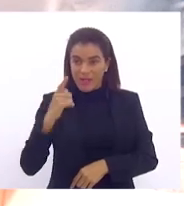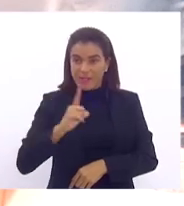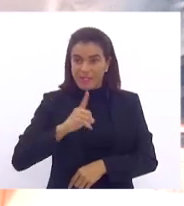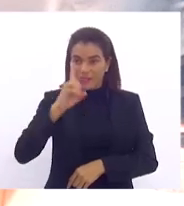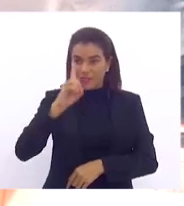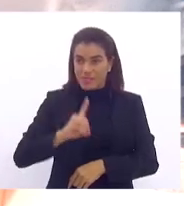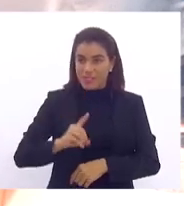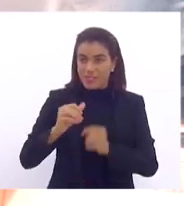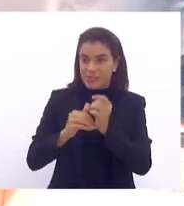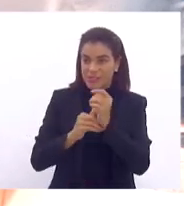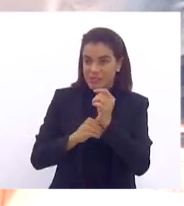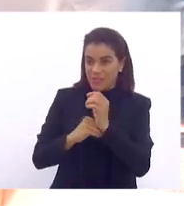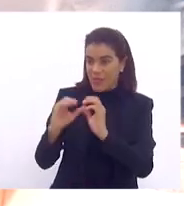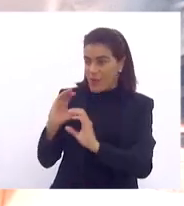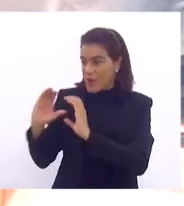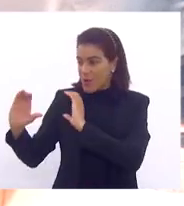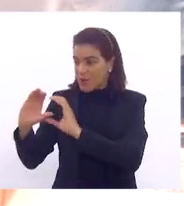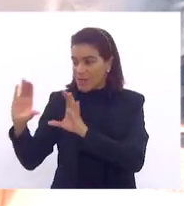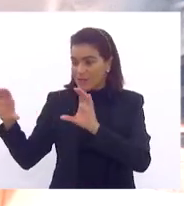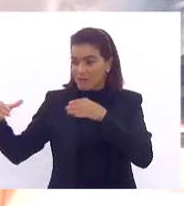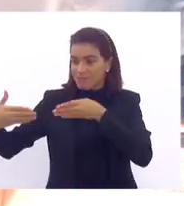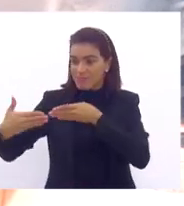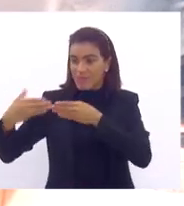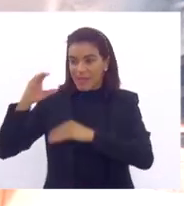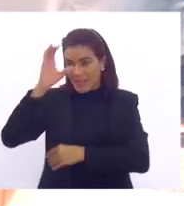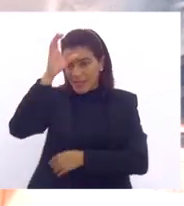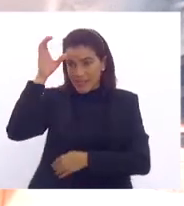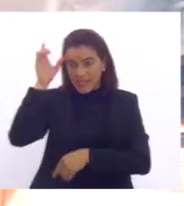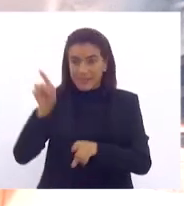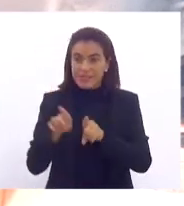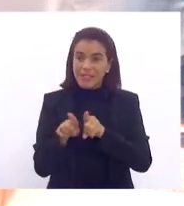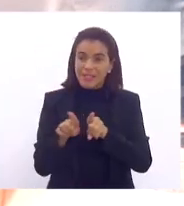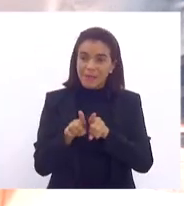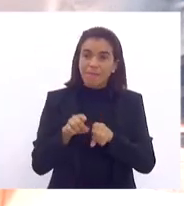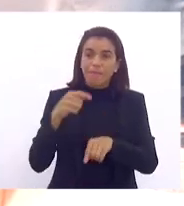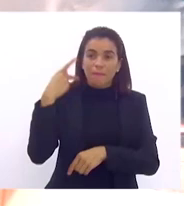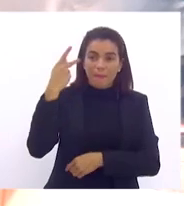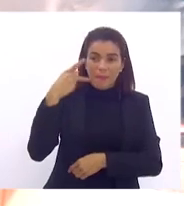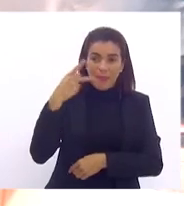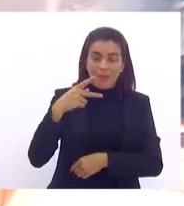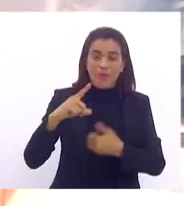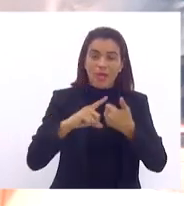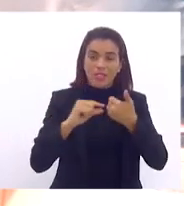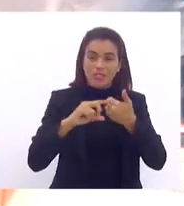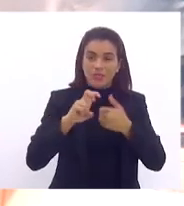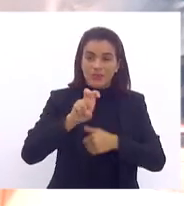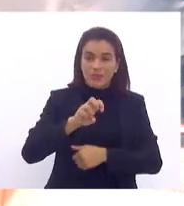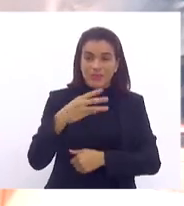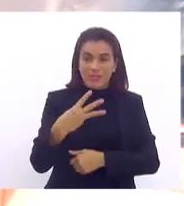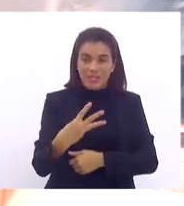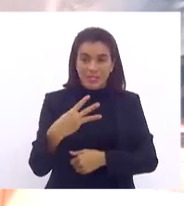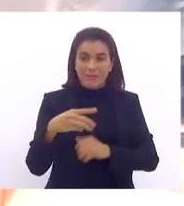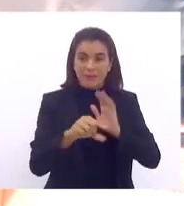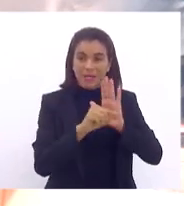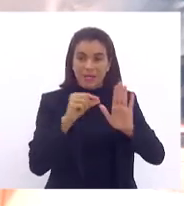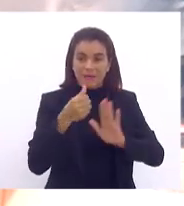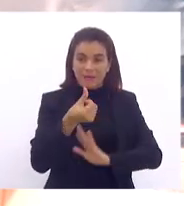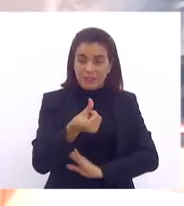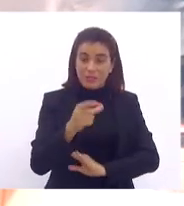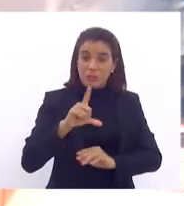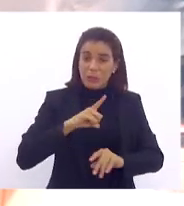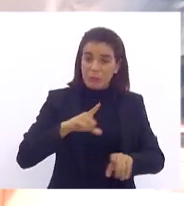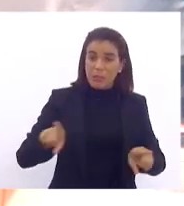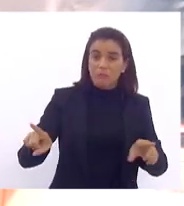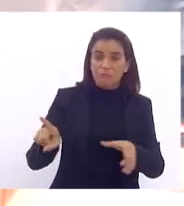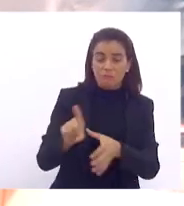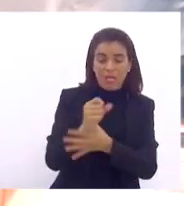sigilo da sua comunicação advogado cliente e os parlamentares eu entendo que esse artigo 53 parágrafo sexto também assegura esse